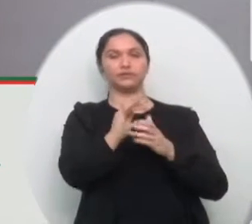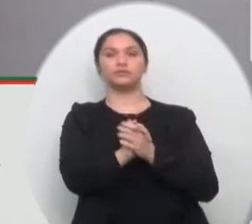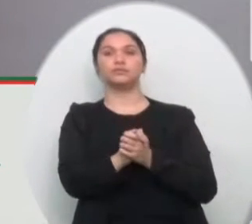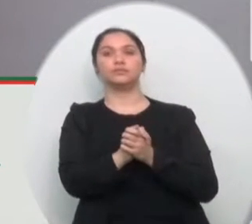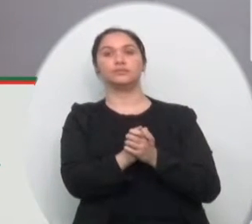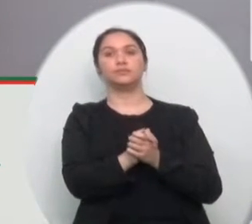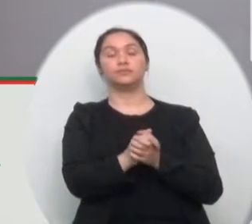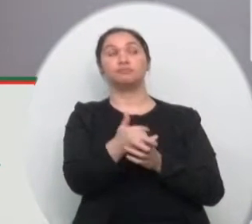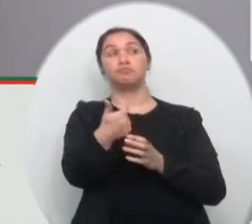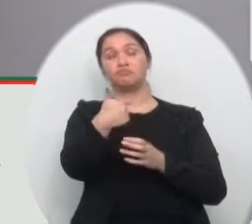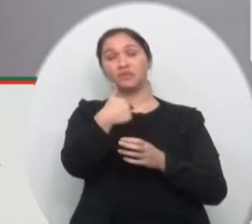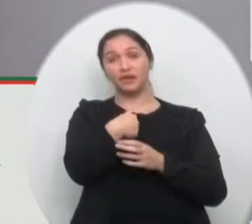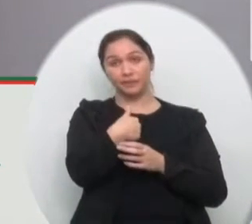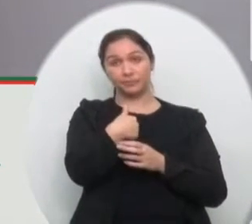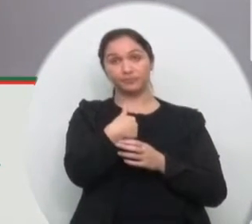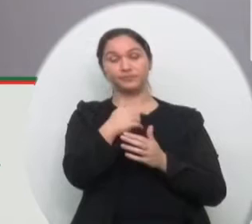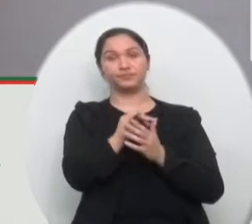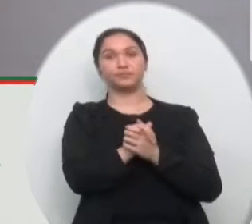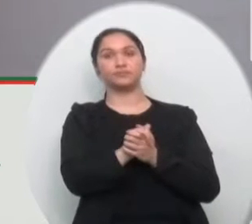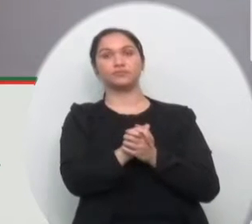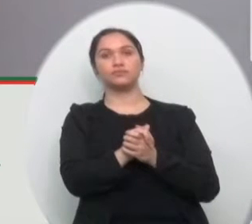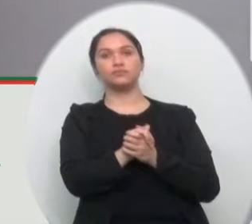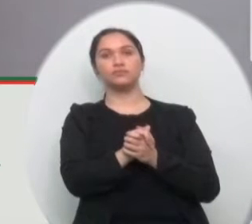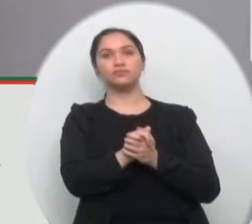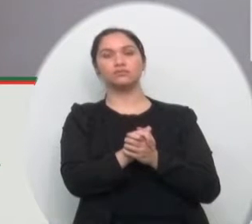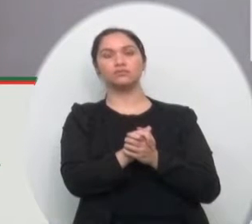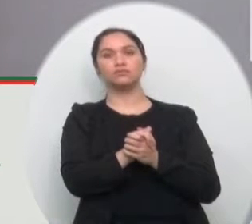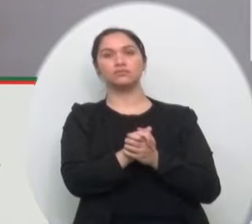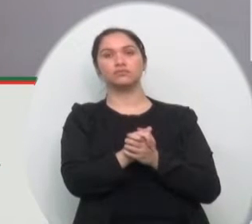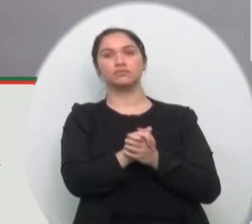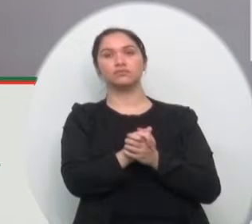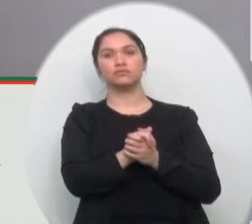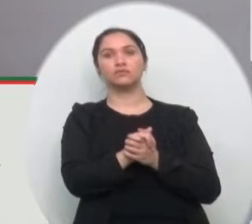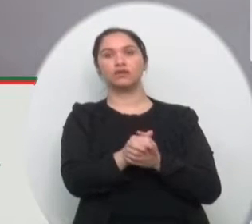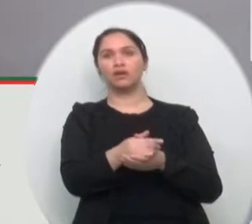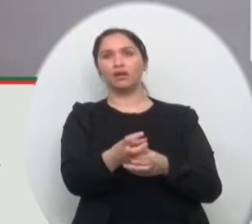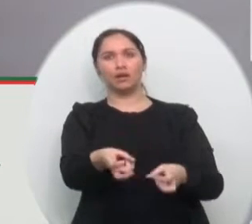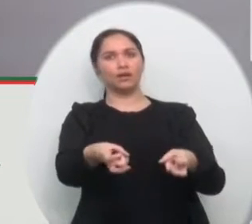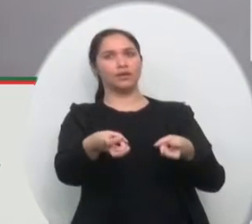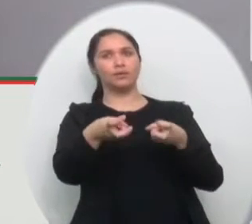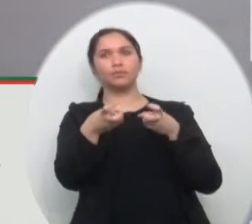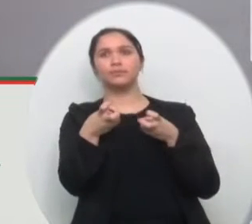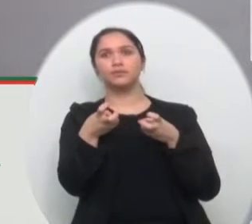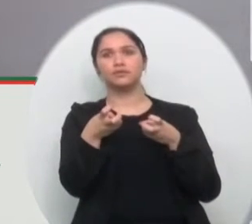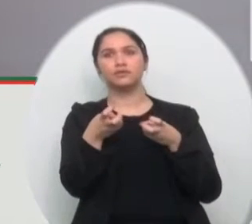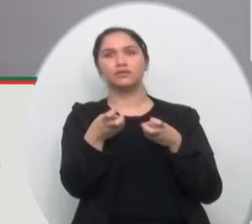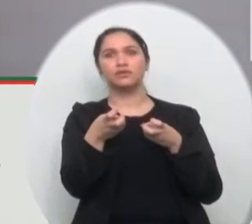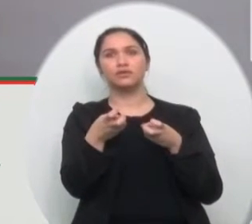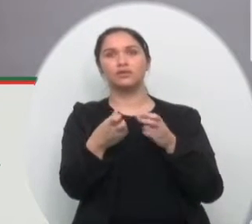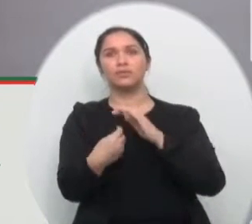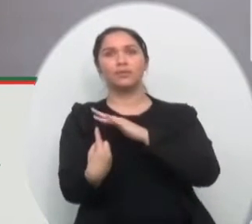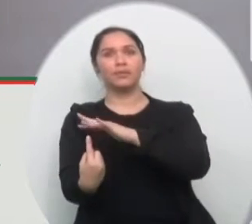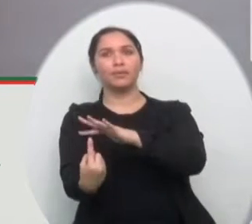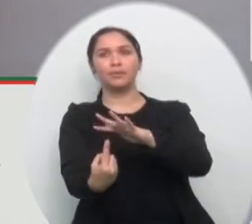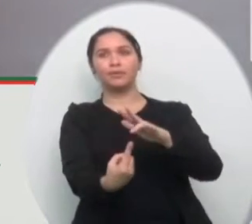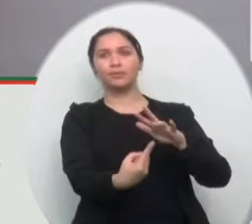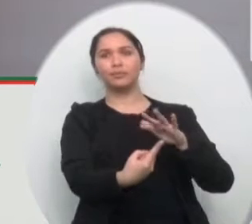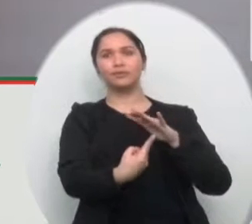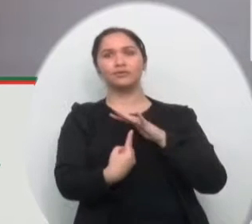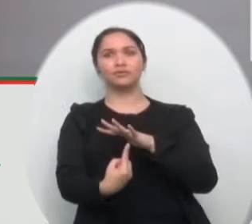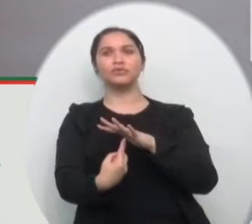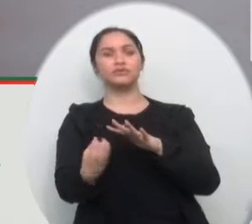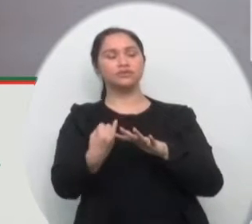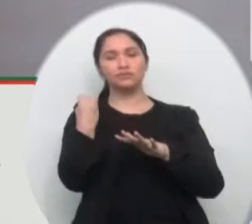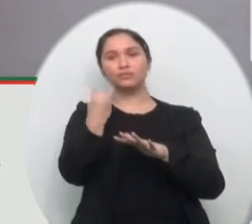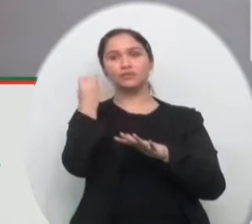Que eu fico indignado é que quando, principalmente tratando no meio ambiente, meio ambiente